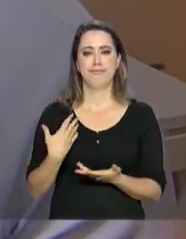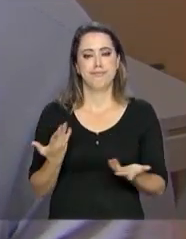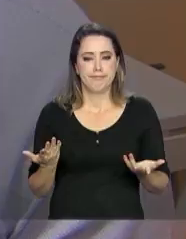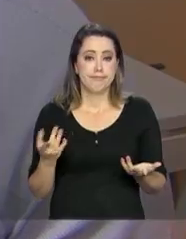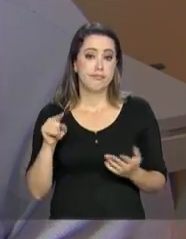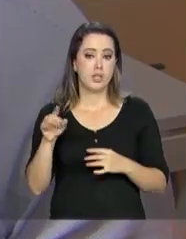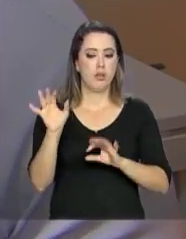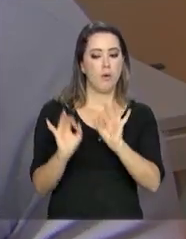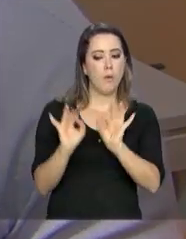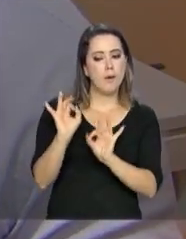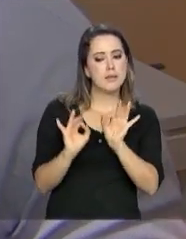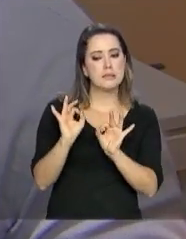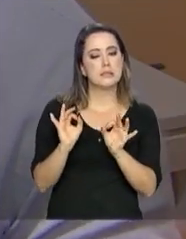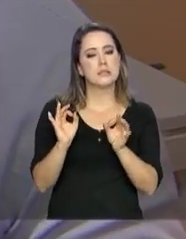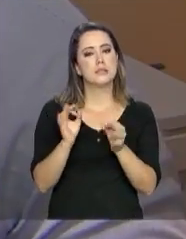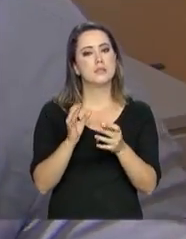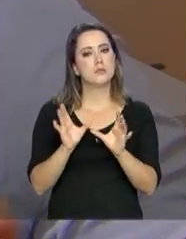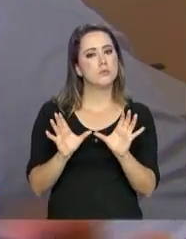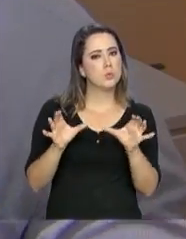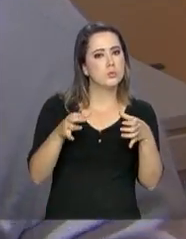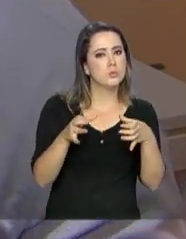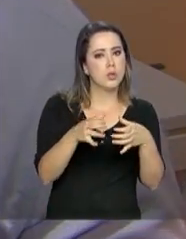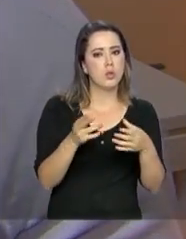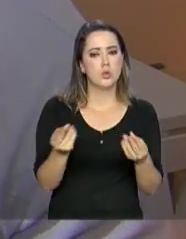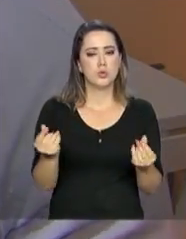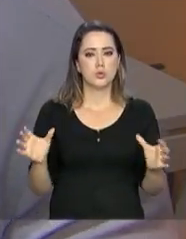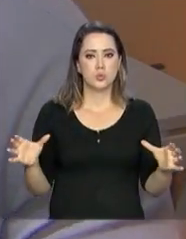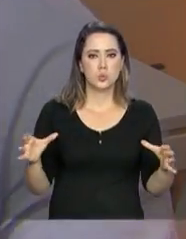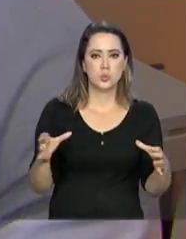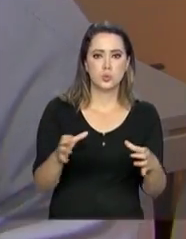consegue se reorganizar e conseguir juntar mais